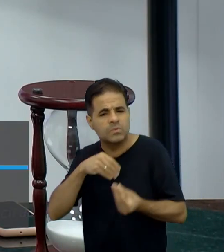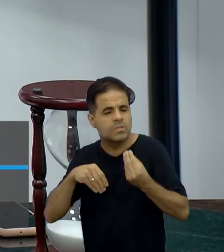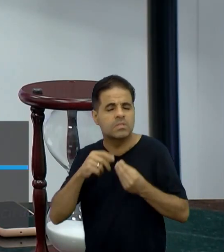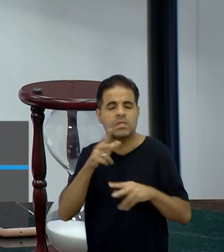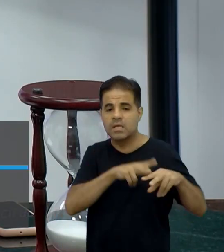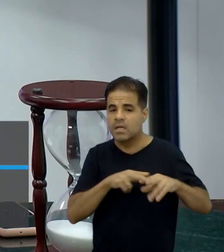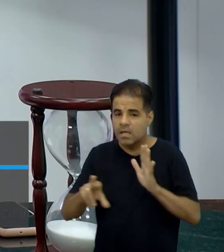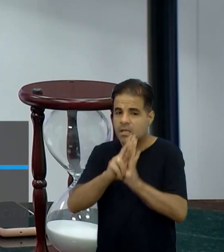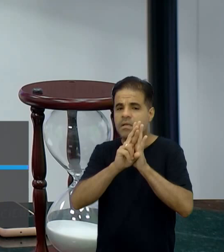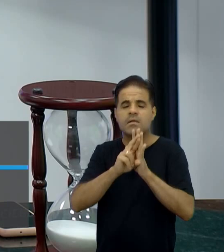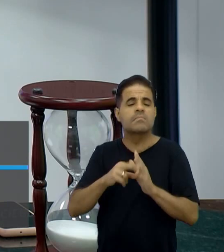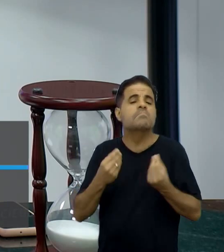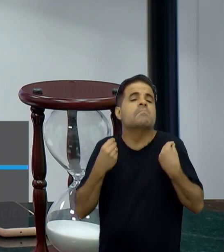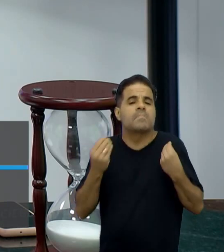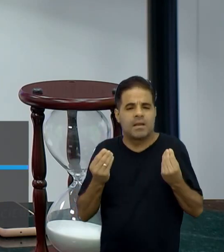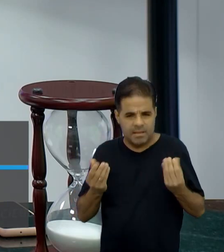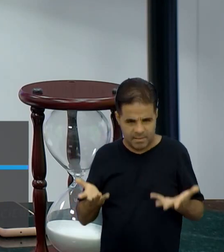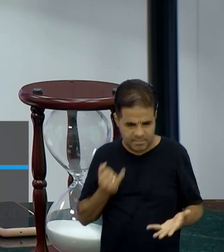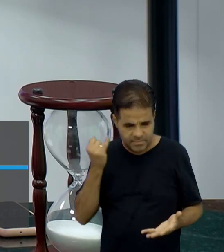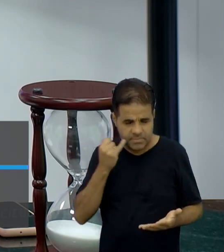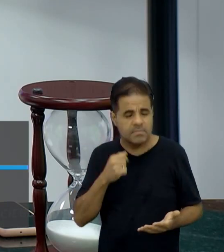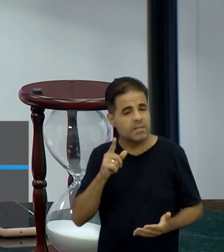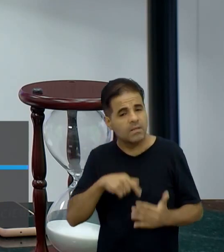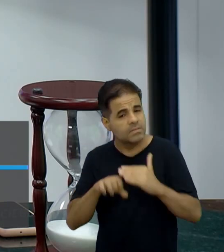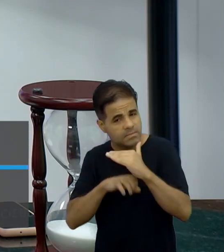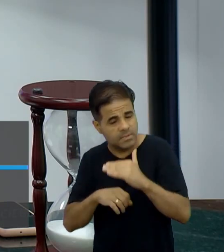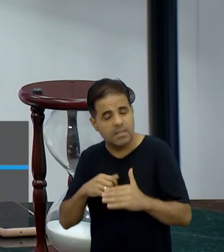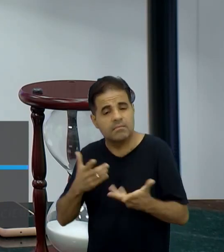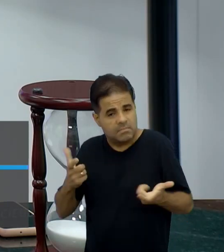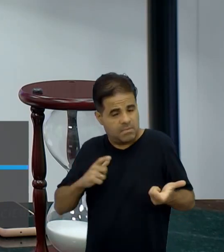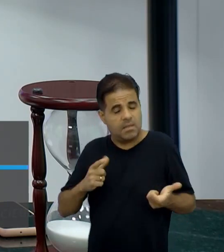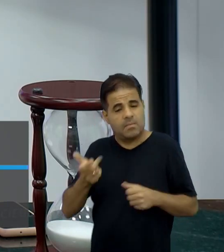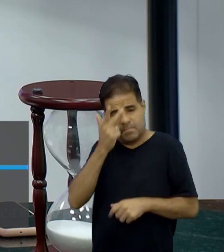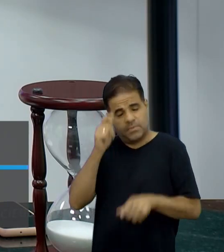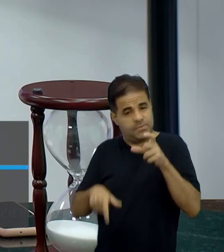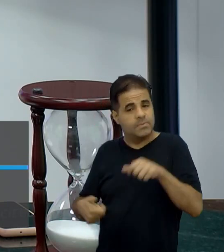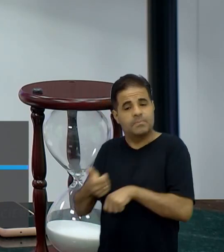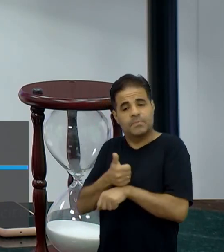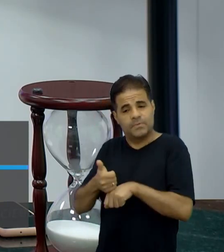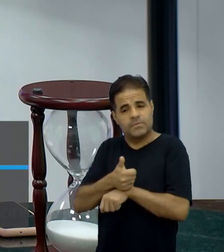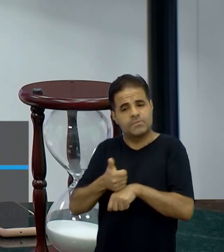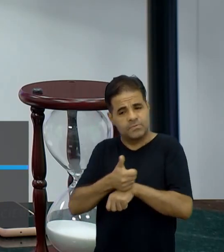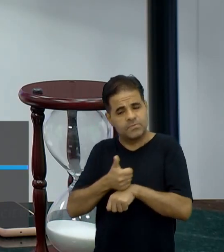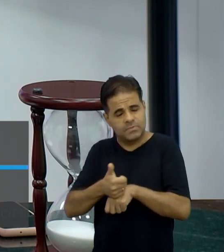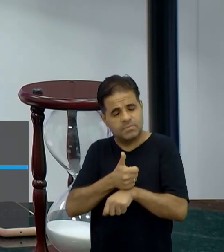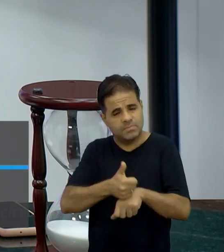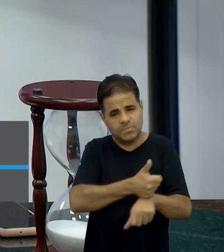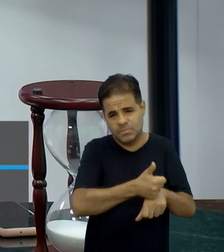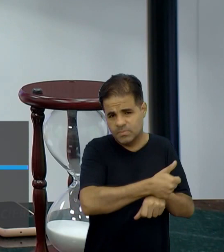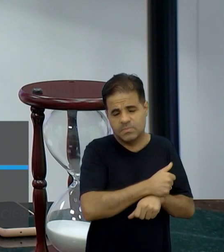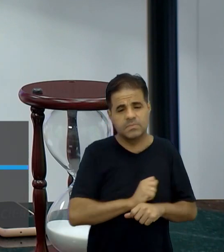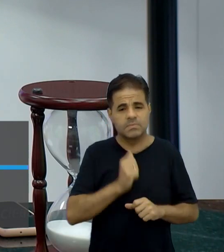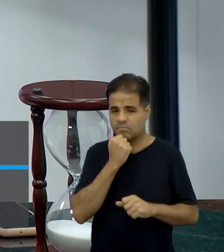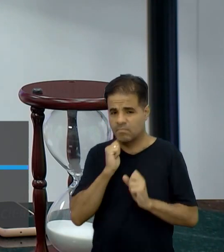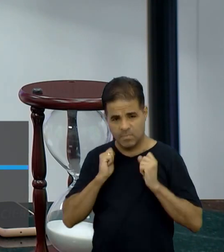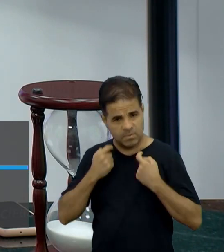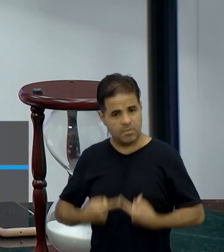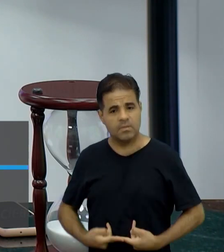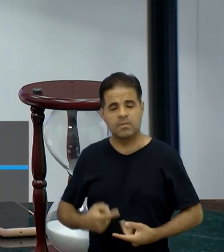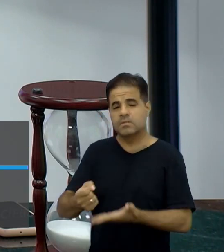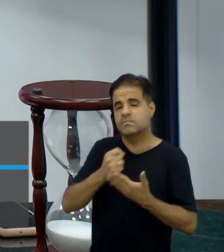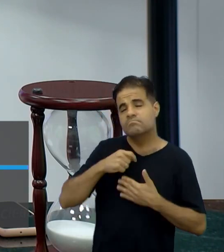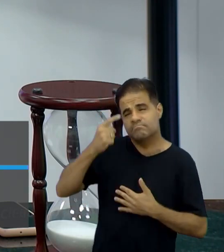importante representatividade. Então, que as empresas tenham também ali um profissional de ciências humanas para trazer